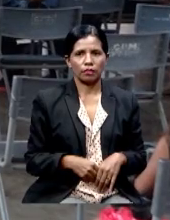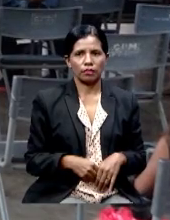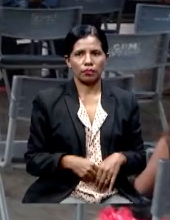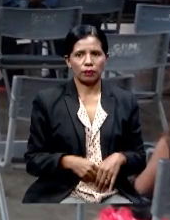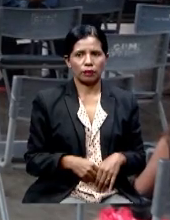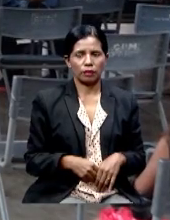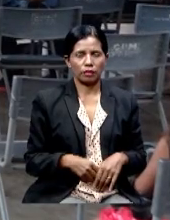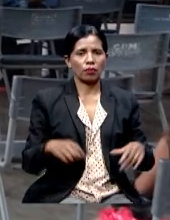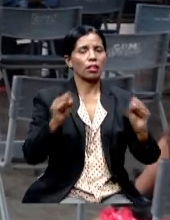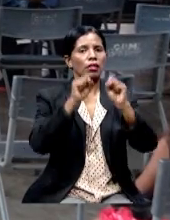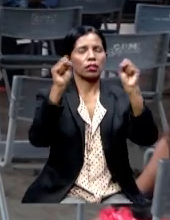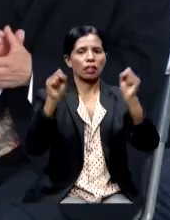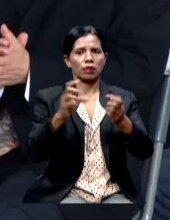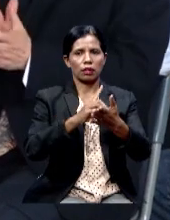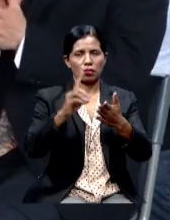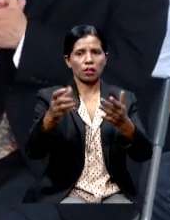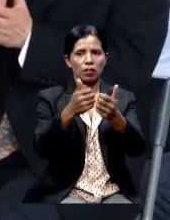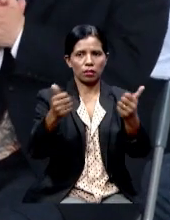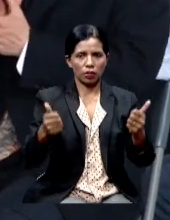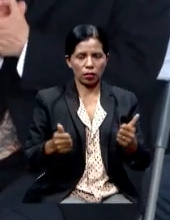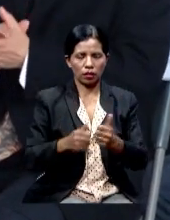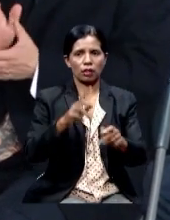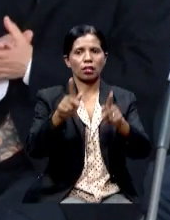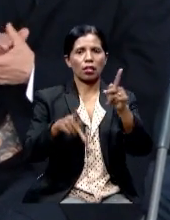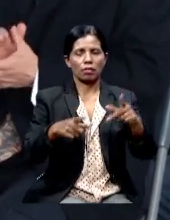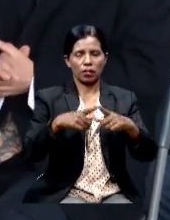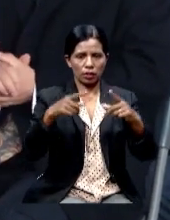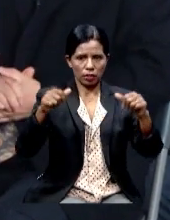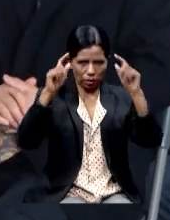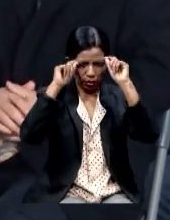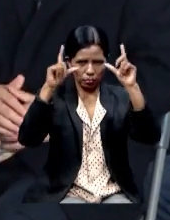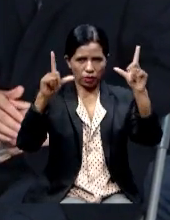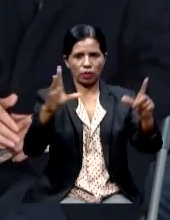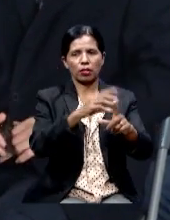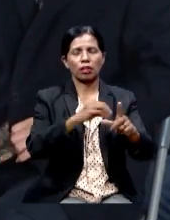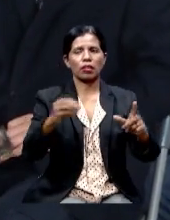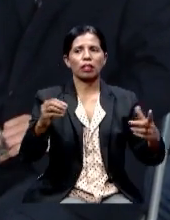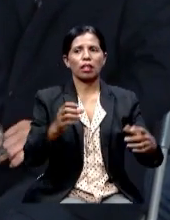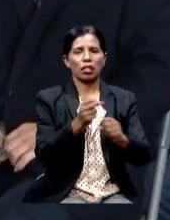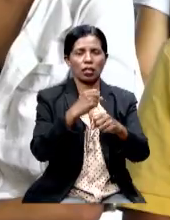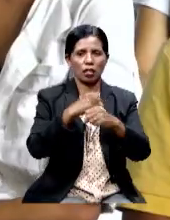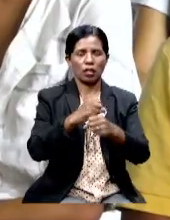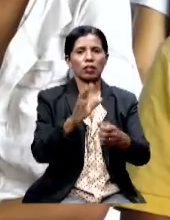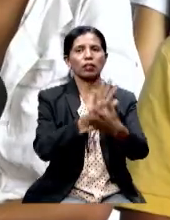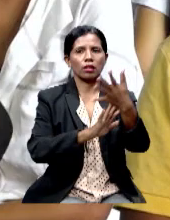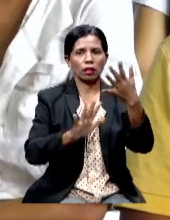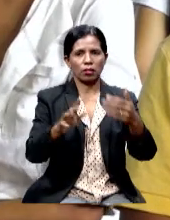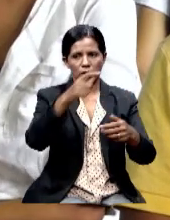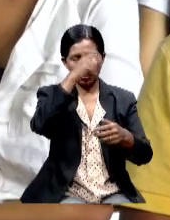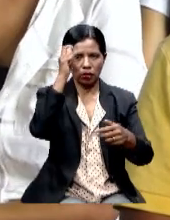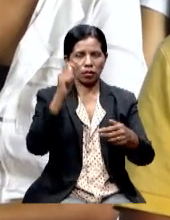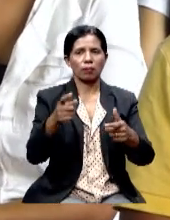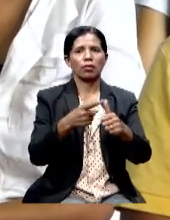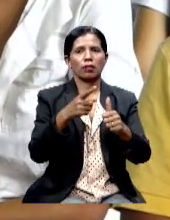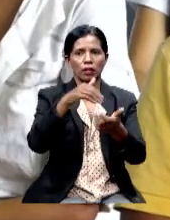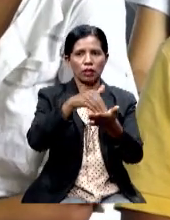Ia sábado semana ne, Associação Comercial Comunidade Chinesa Timoruan oficialmente realiza cerimônia graduação da Huluk